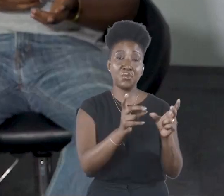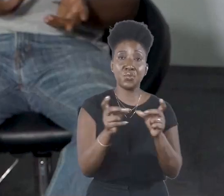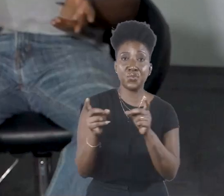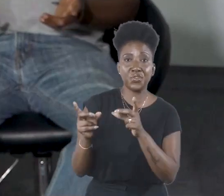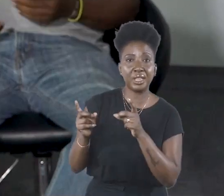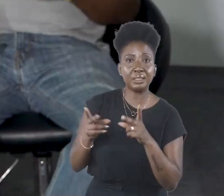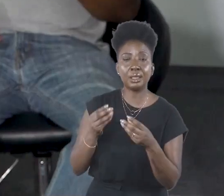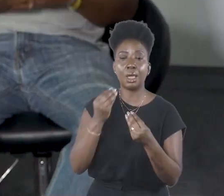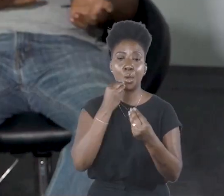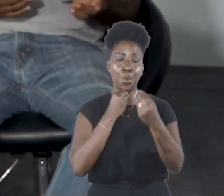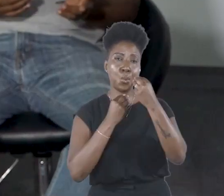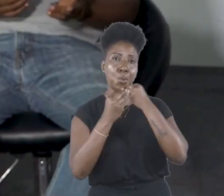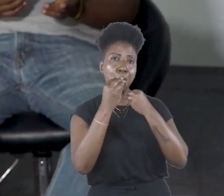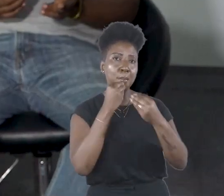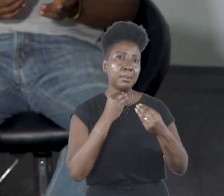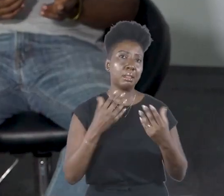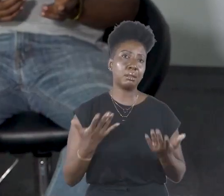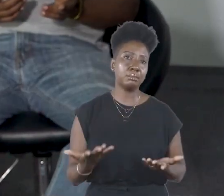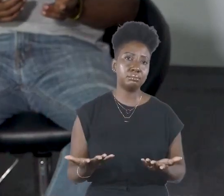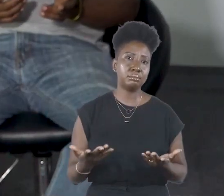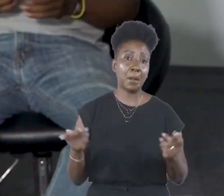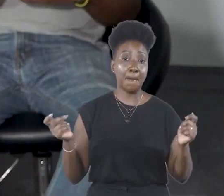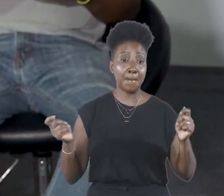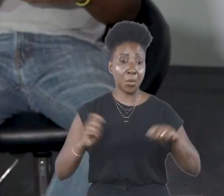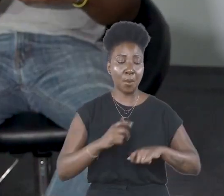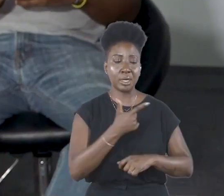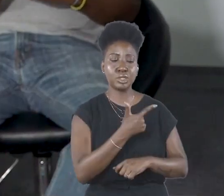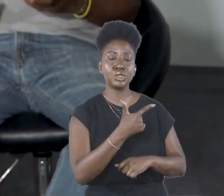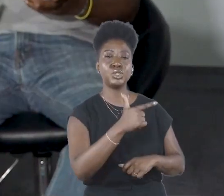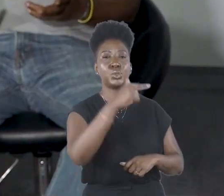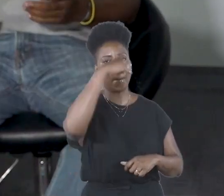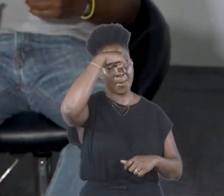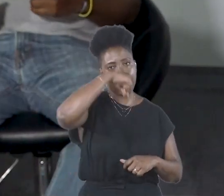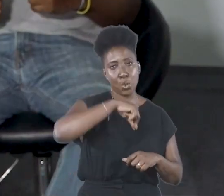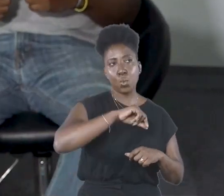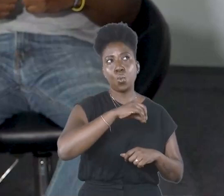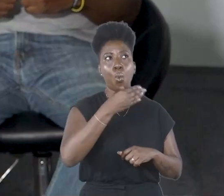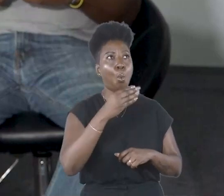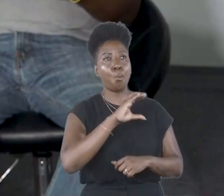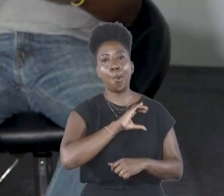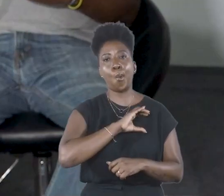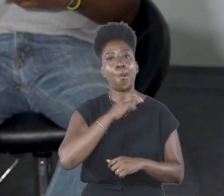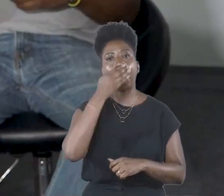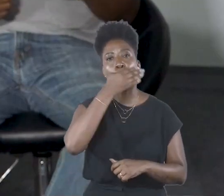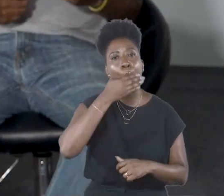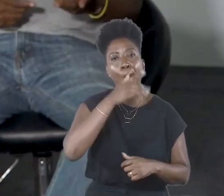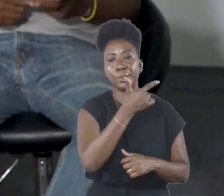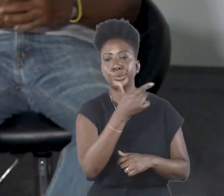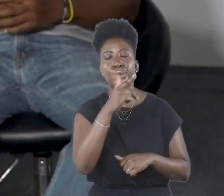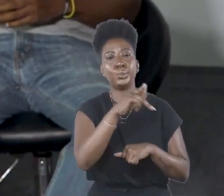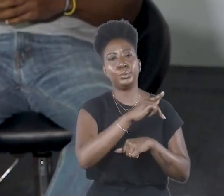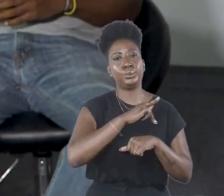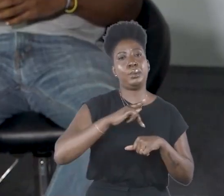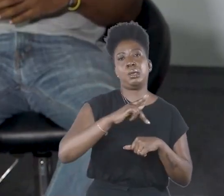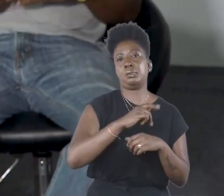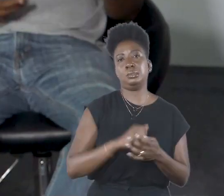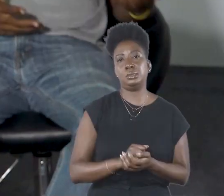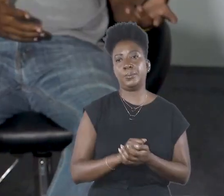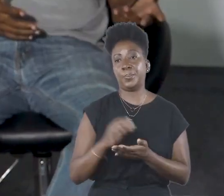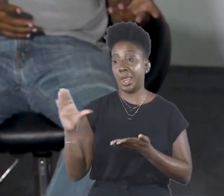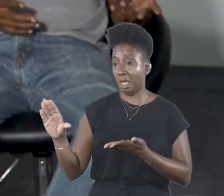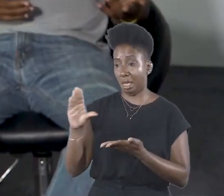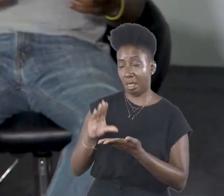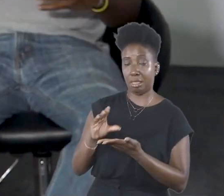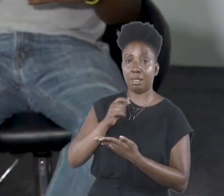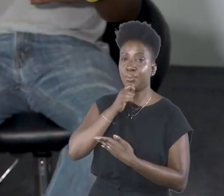vou vender comida do Peru, vou vender comida da Colômbia. Eu não tenho renda, eu vou cantar, vou tocar, vou